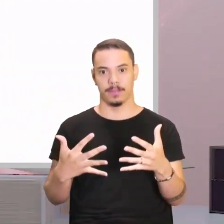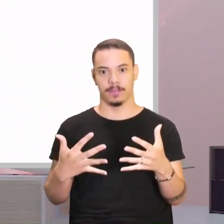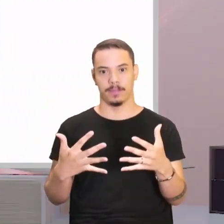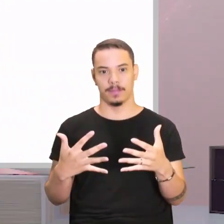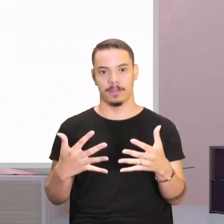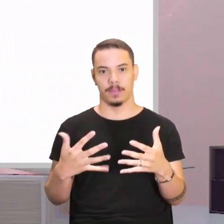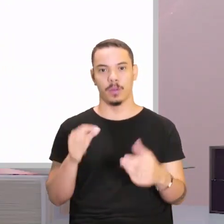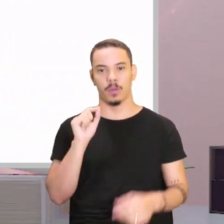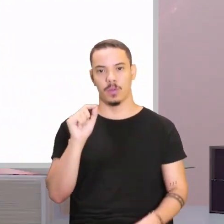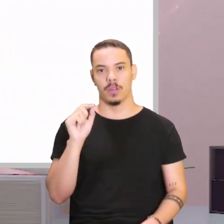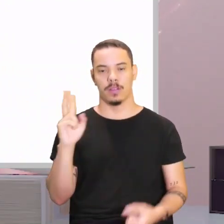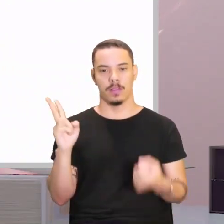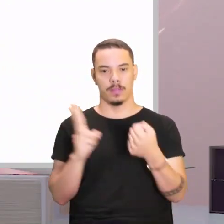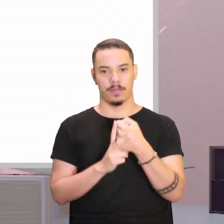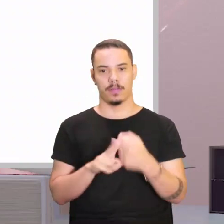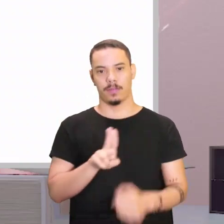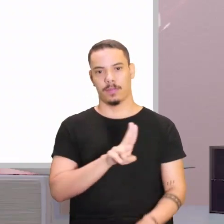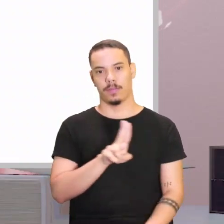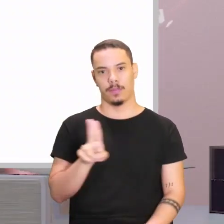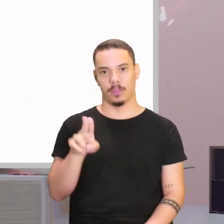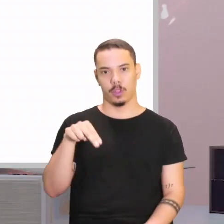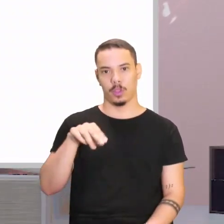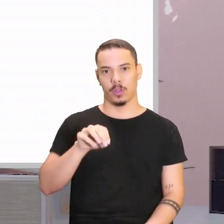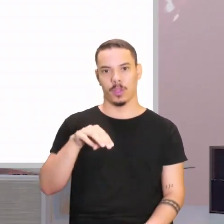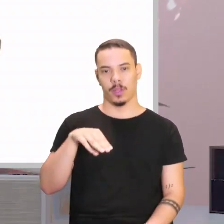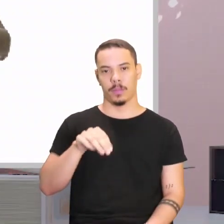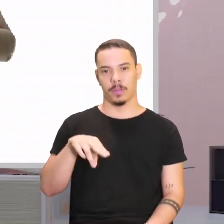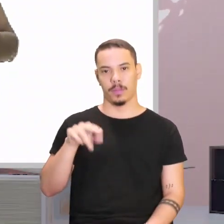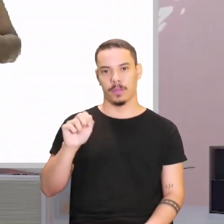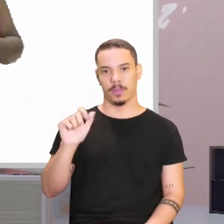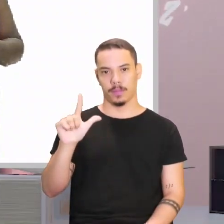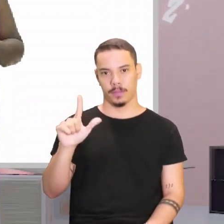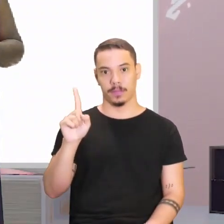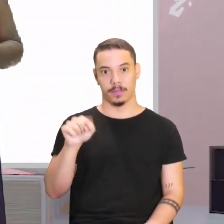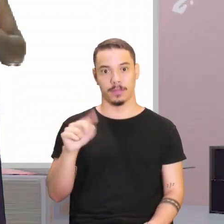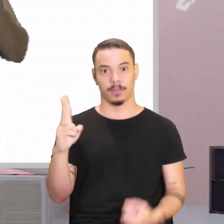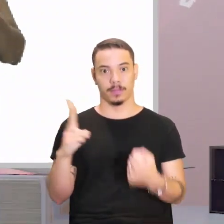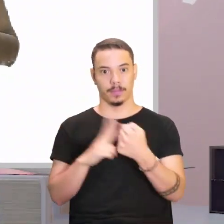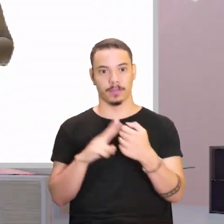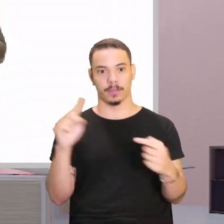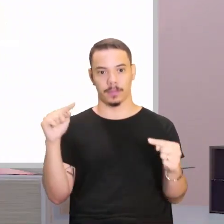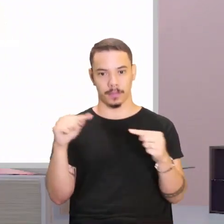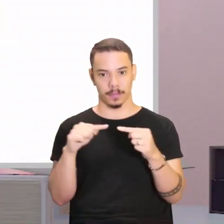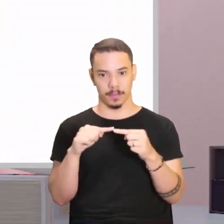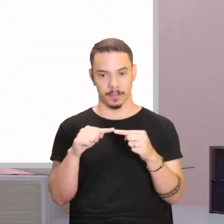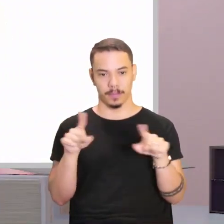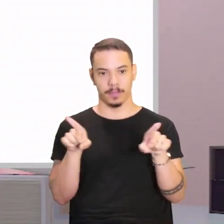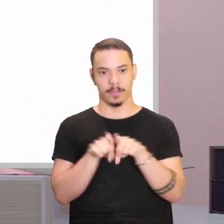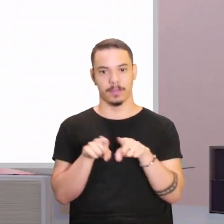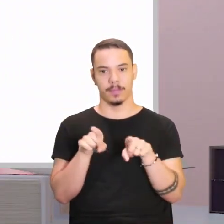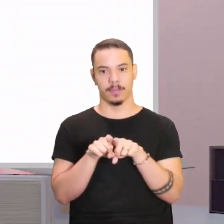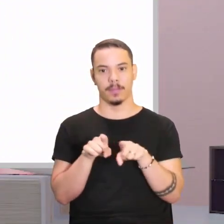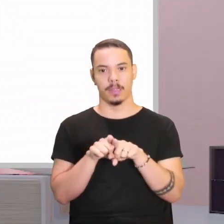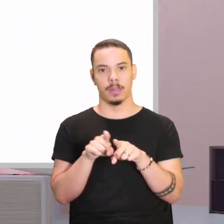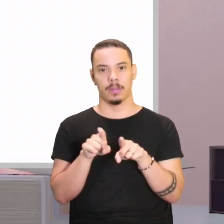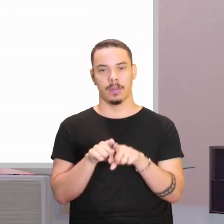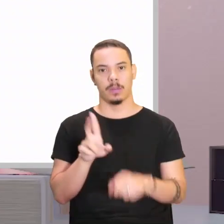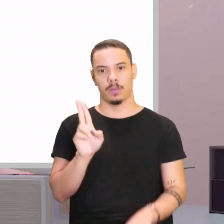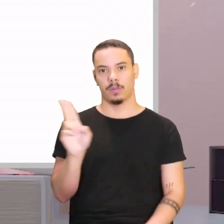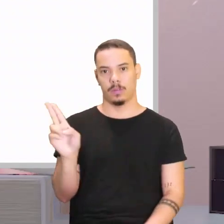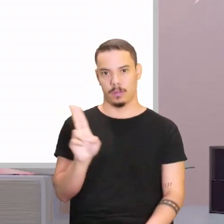assim, verbo nominal. Então, é a concordância com o verbo e a concordância com o